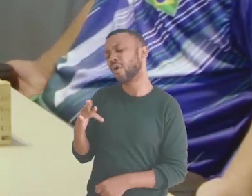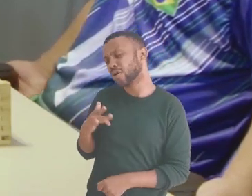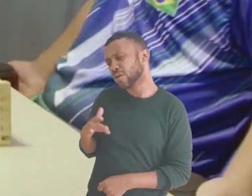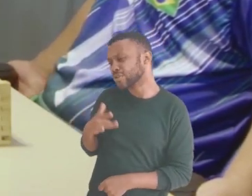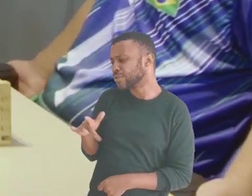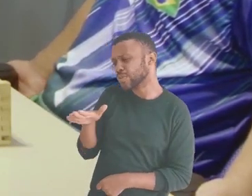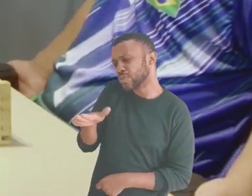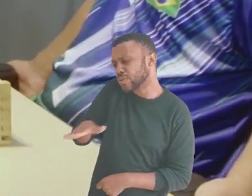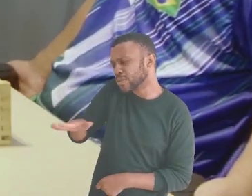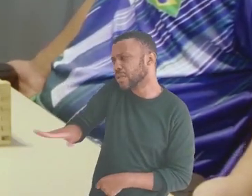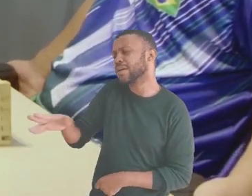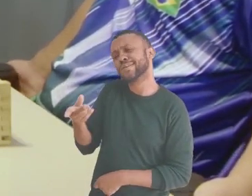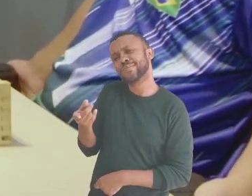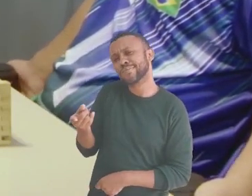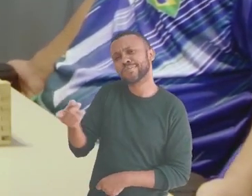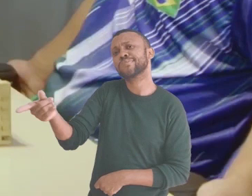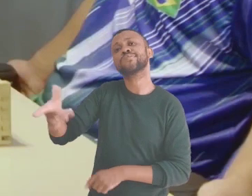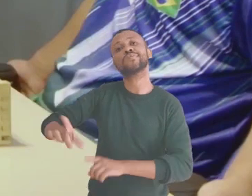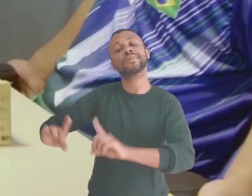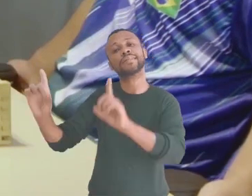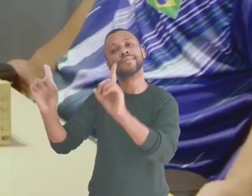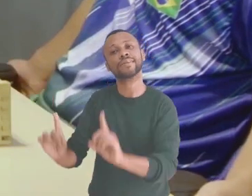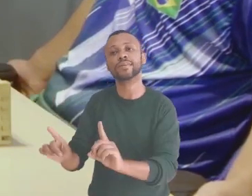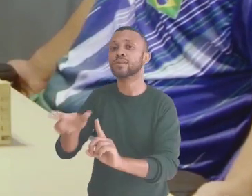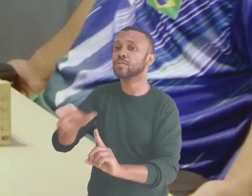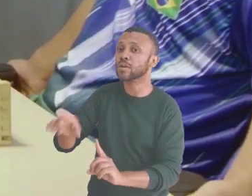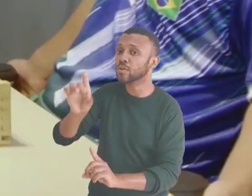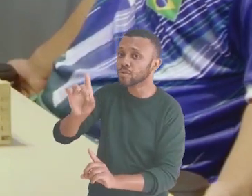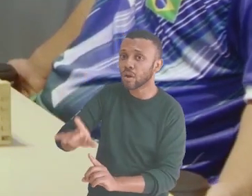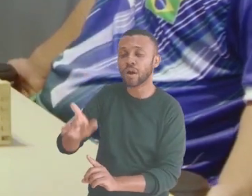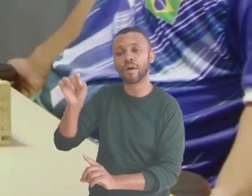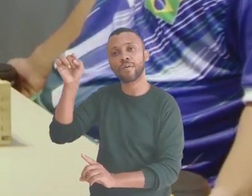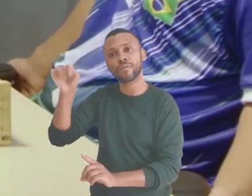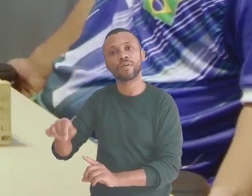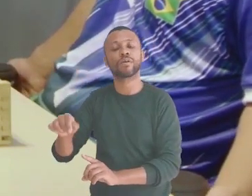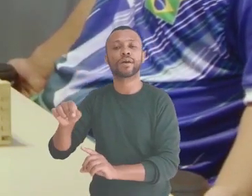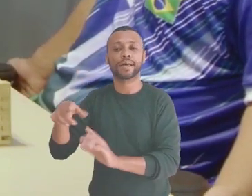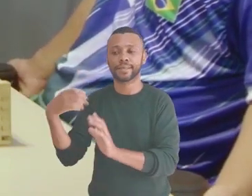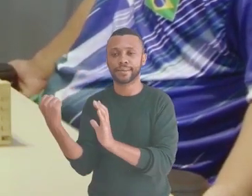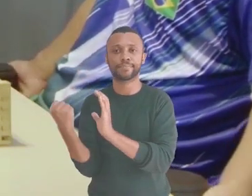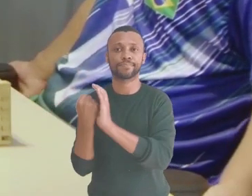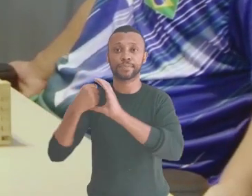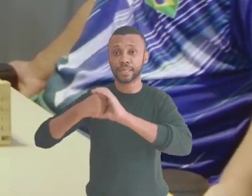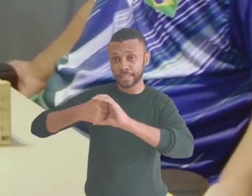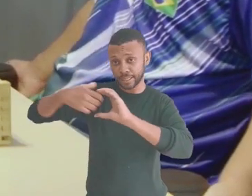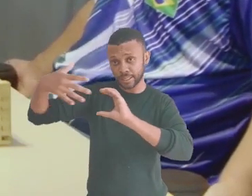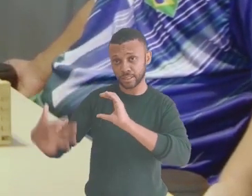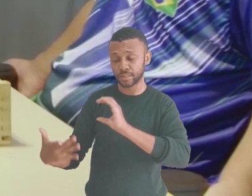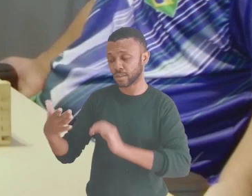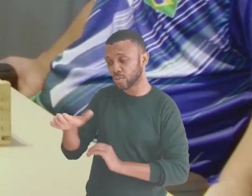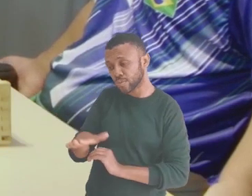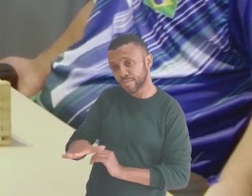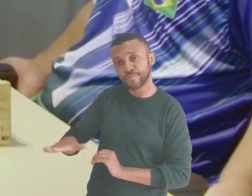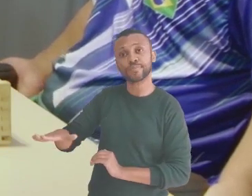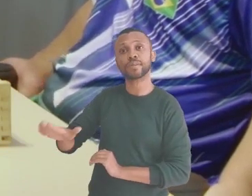como deficiente não somente no que diz respeito a essa condição da estatura, mas deficiente